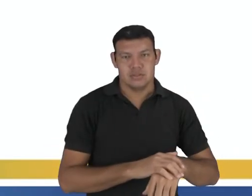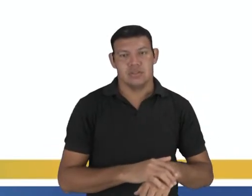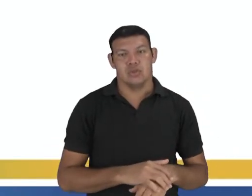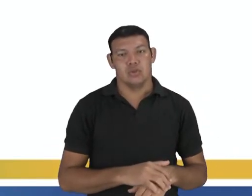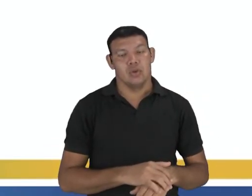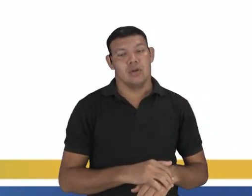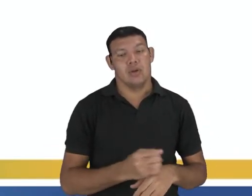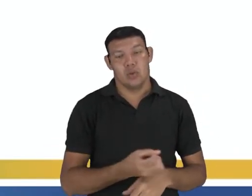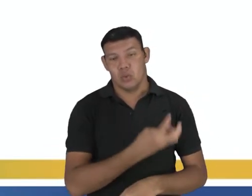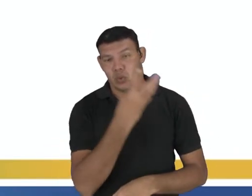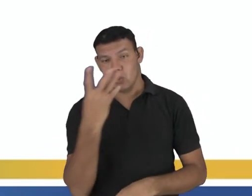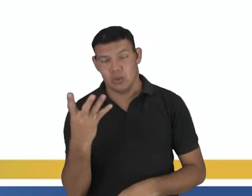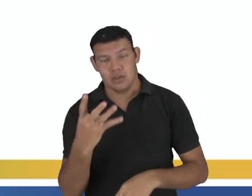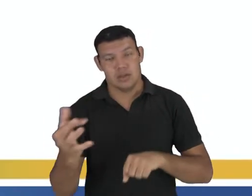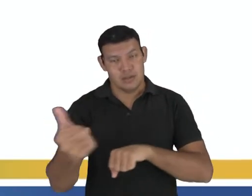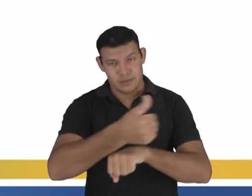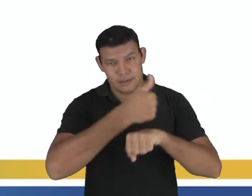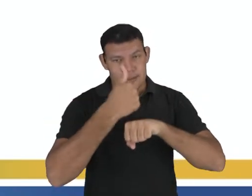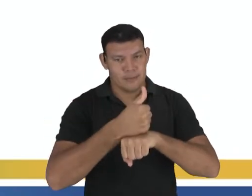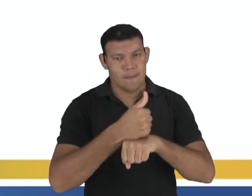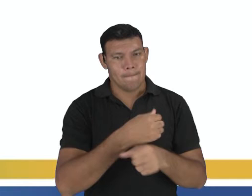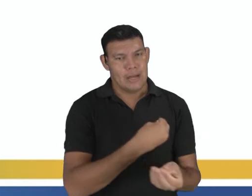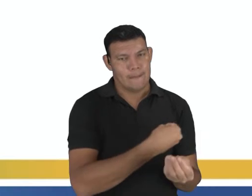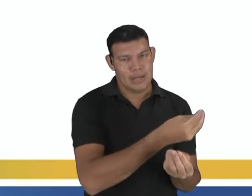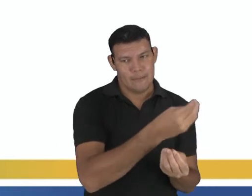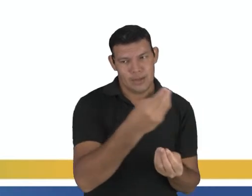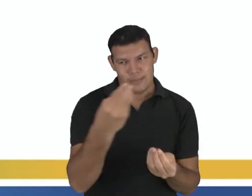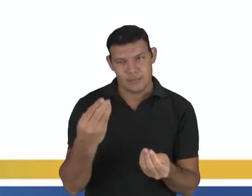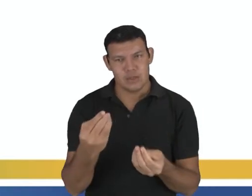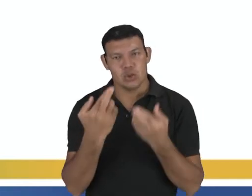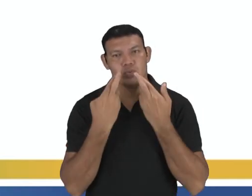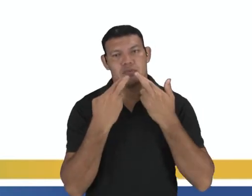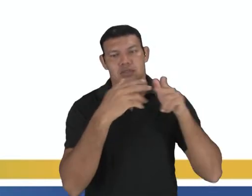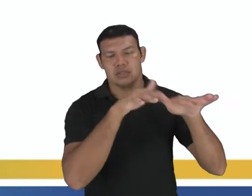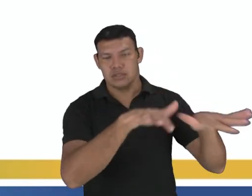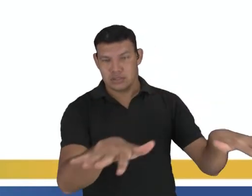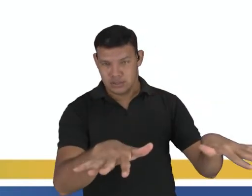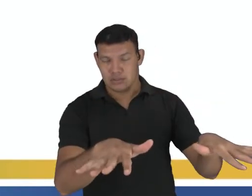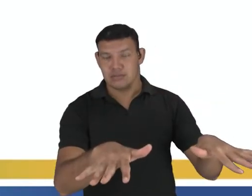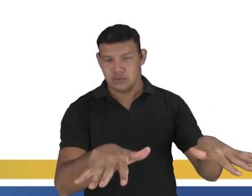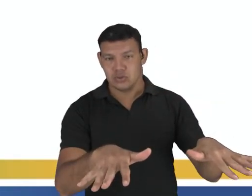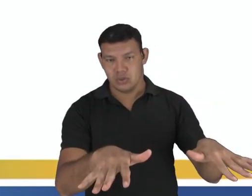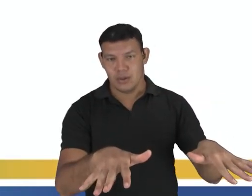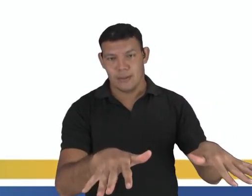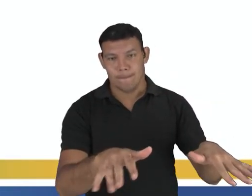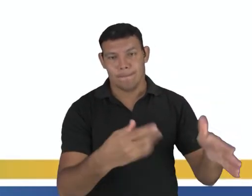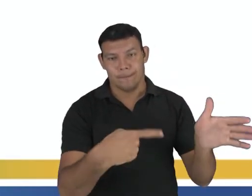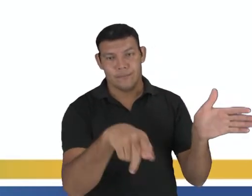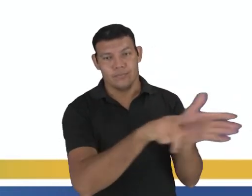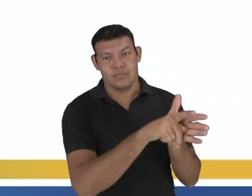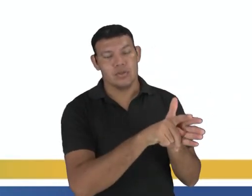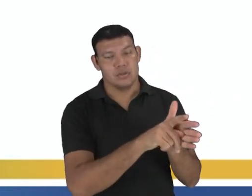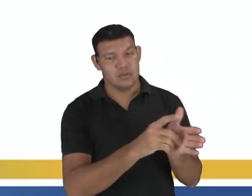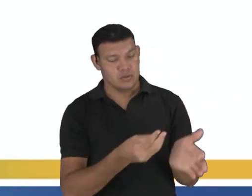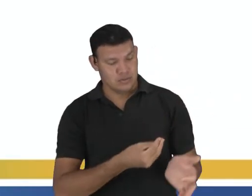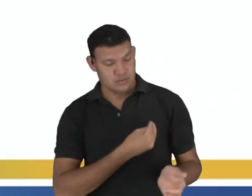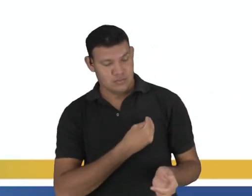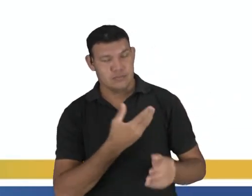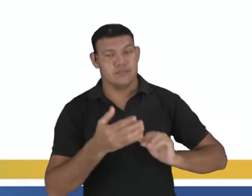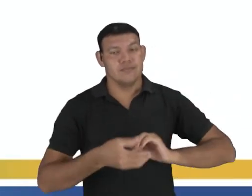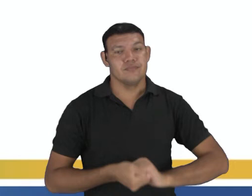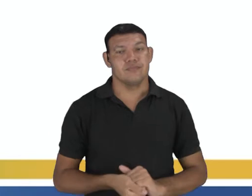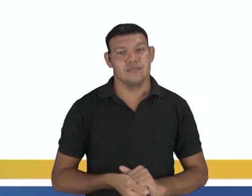a quantidade, a qualidade e a distribuição espacial dos recursos indispensáveis ao desenvolvimento de suas